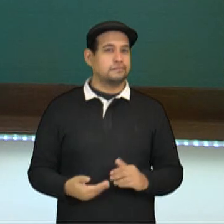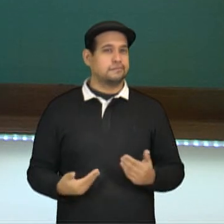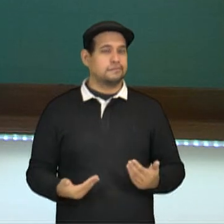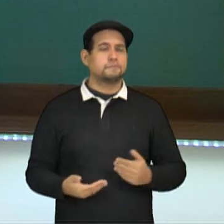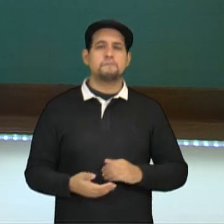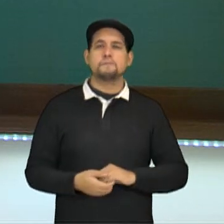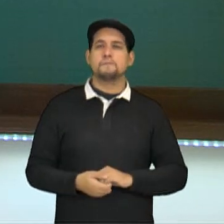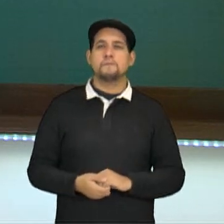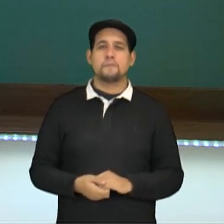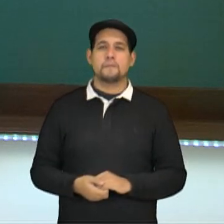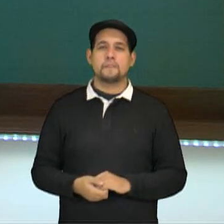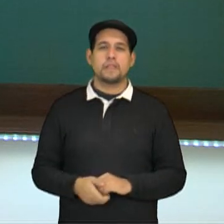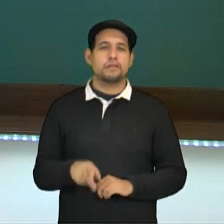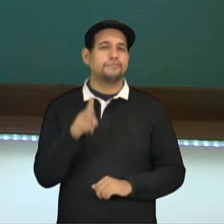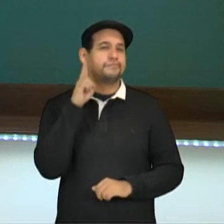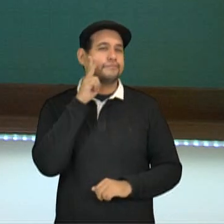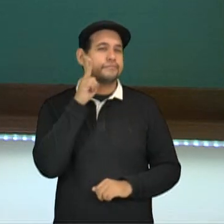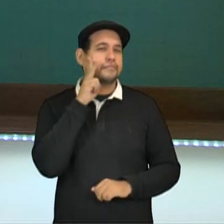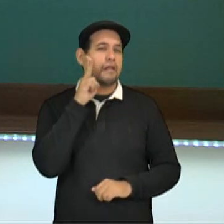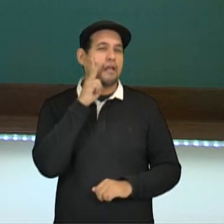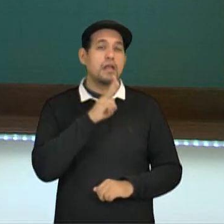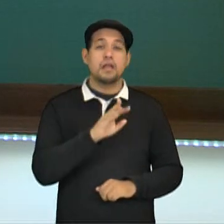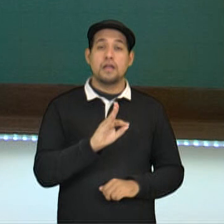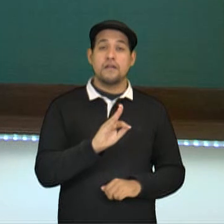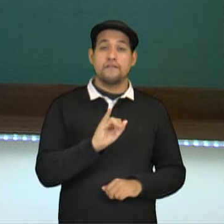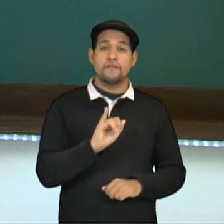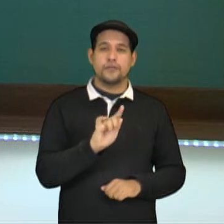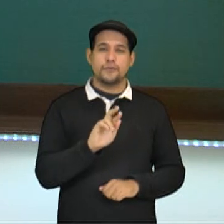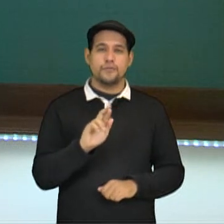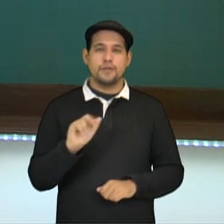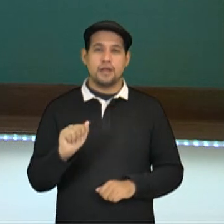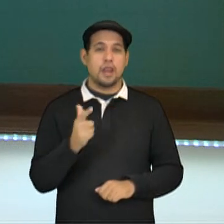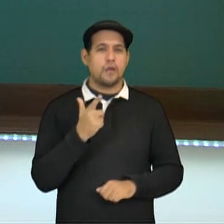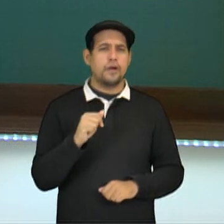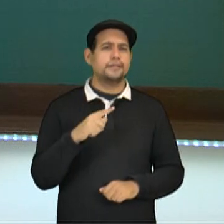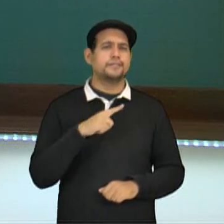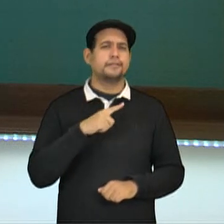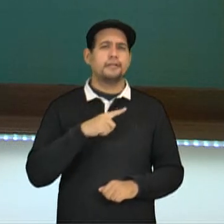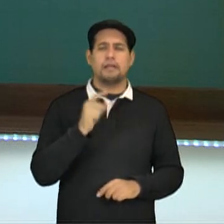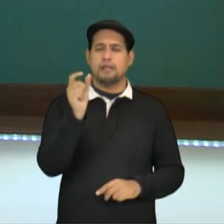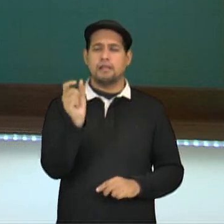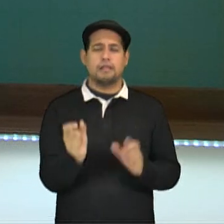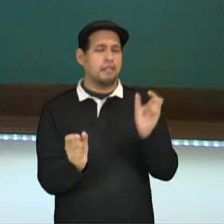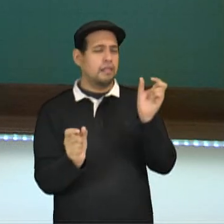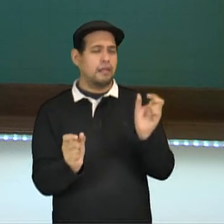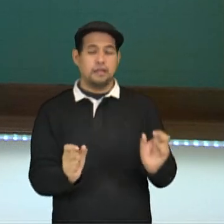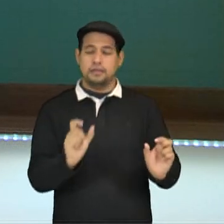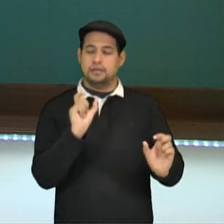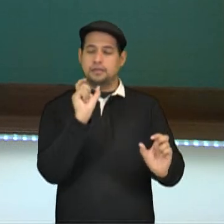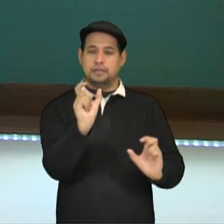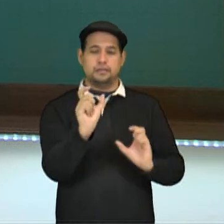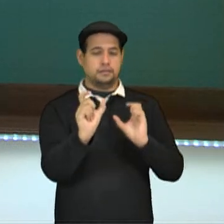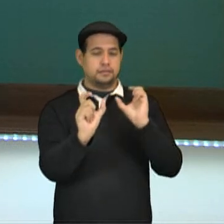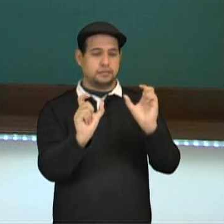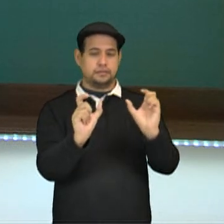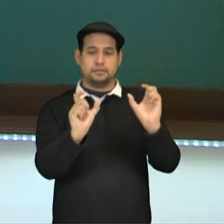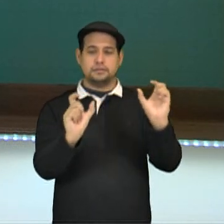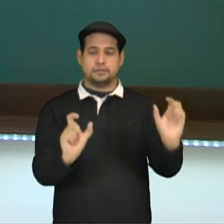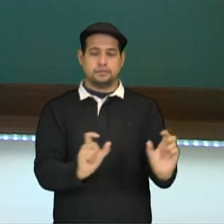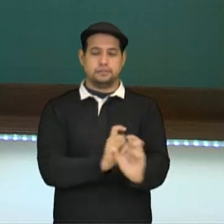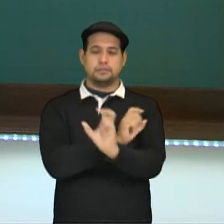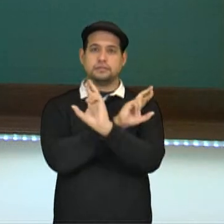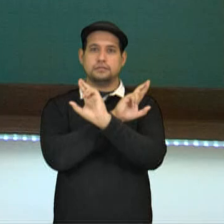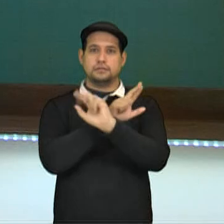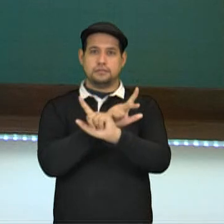Então, estudantes, lembra daquela figura de linguagem que tem como característica palavras opostas?